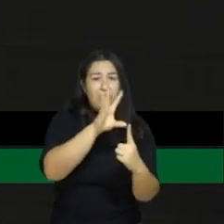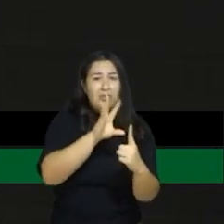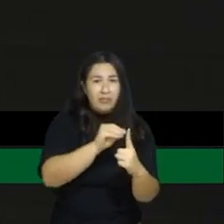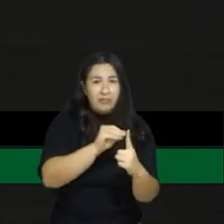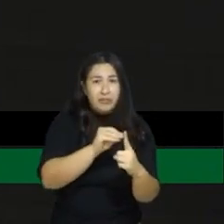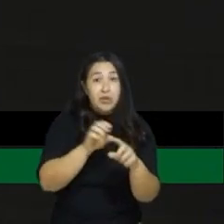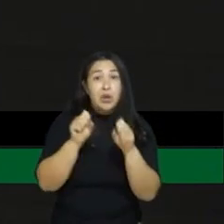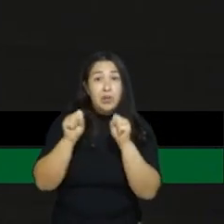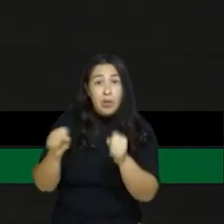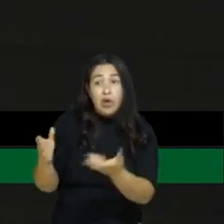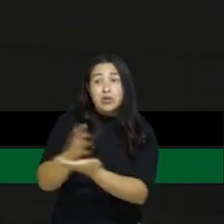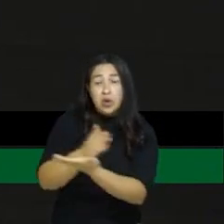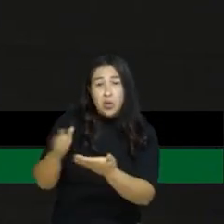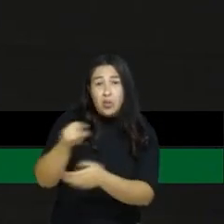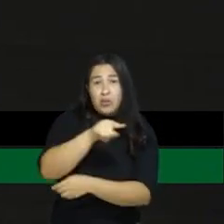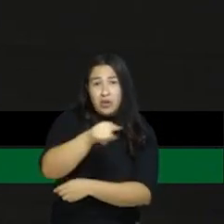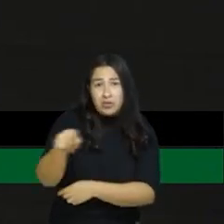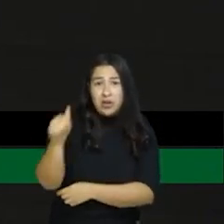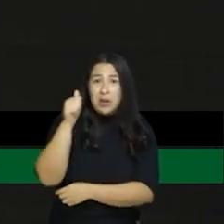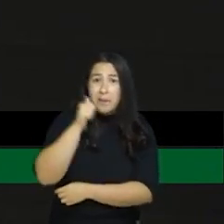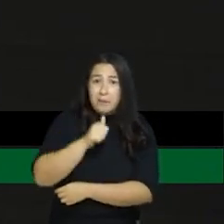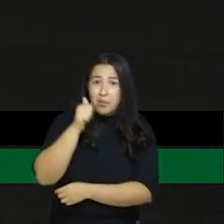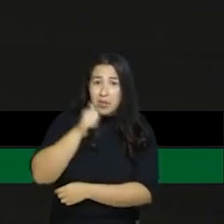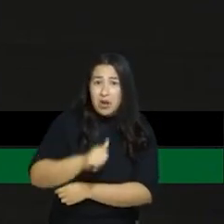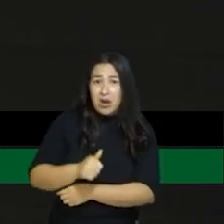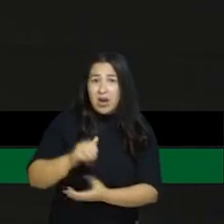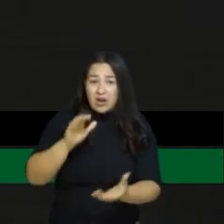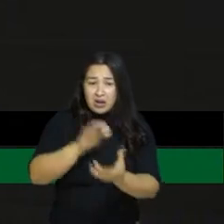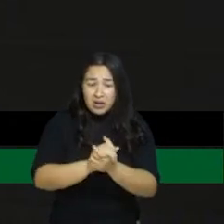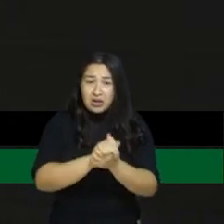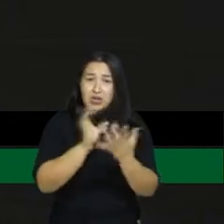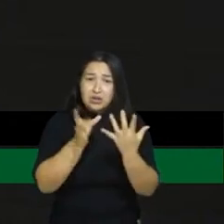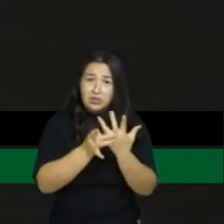estão, algumas meninas, ou mesmo esposas, sobrinhas,